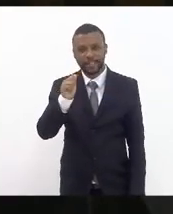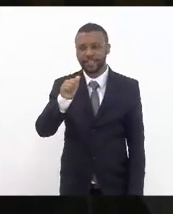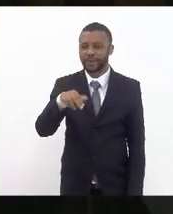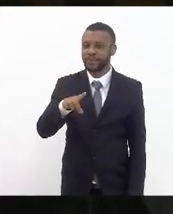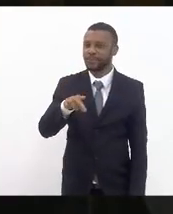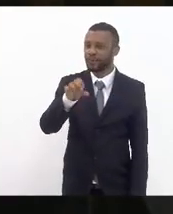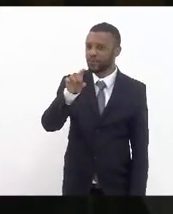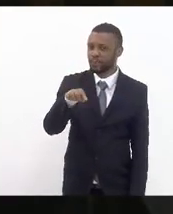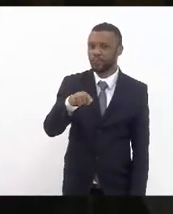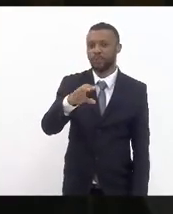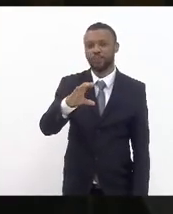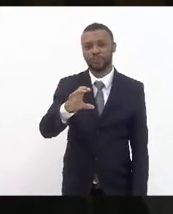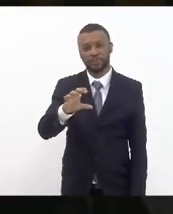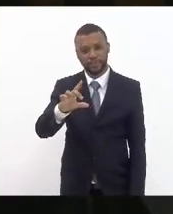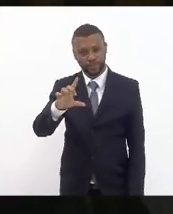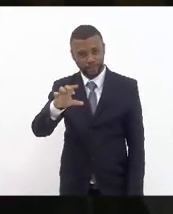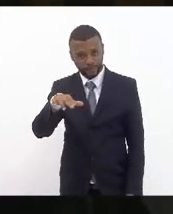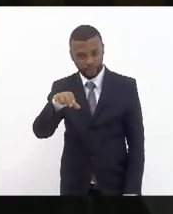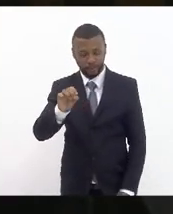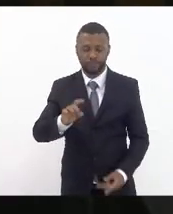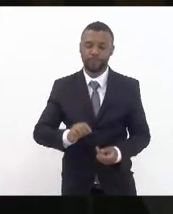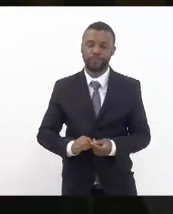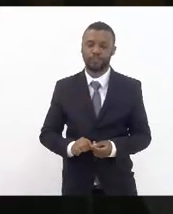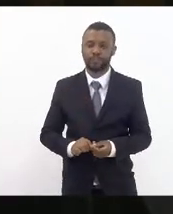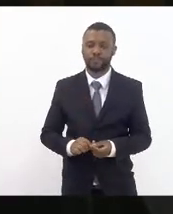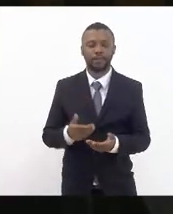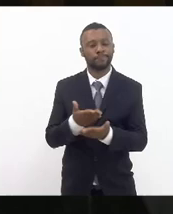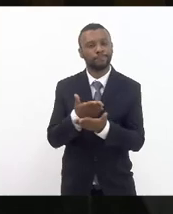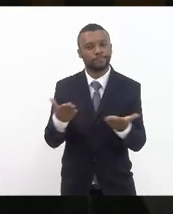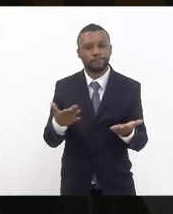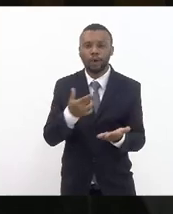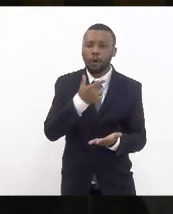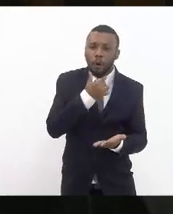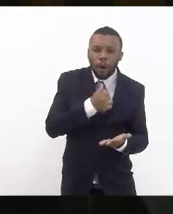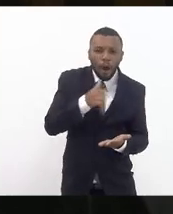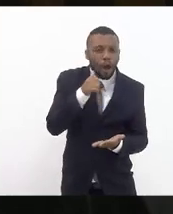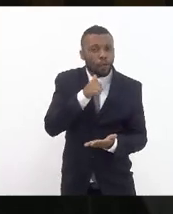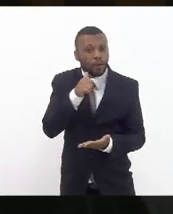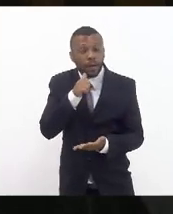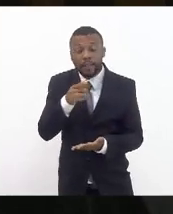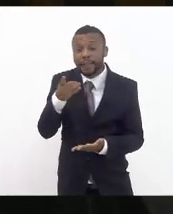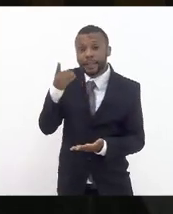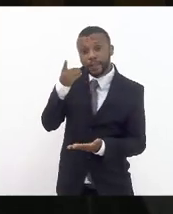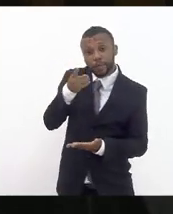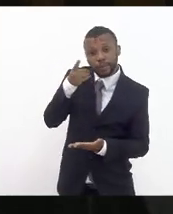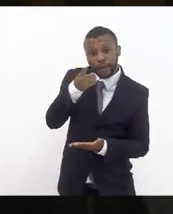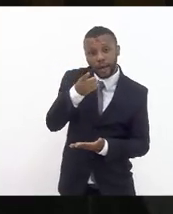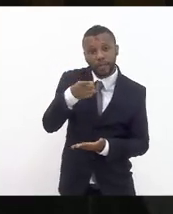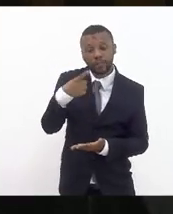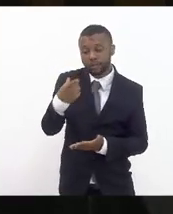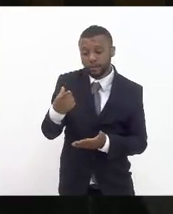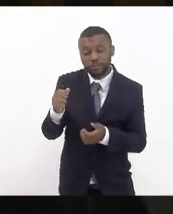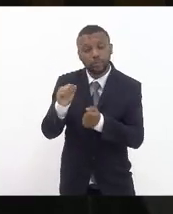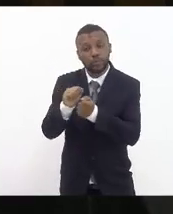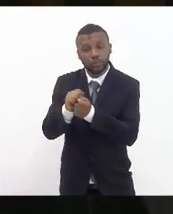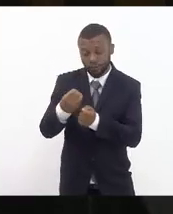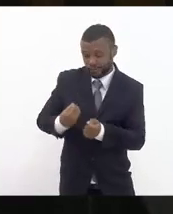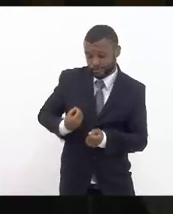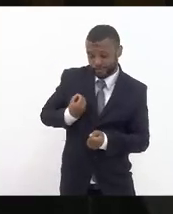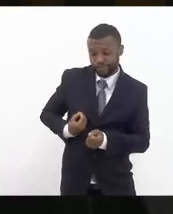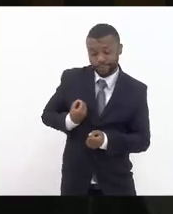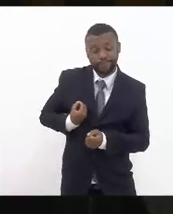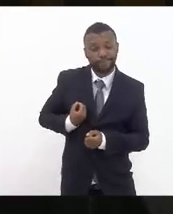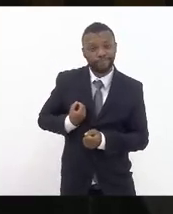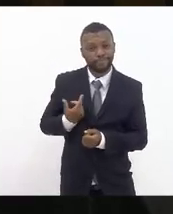Ceciliano, senhoras e senhores deputados que nos acompanham de